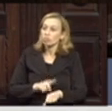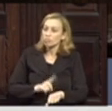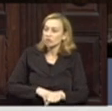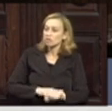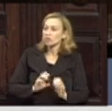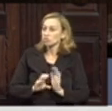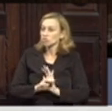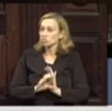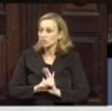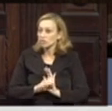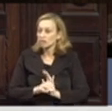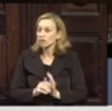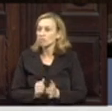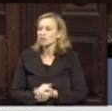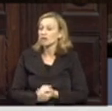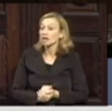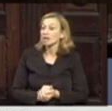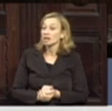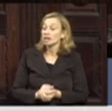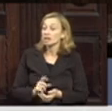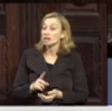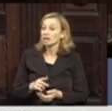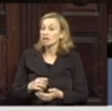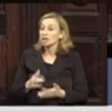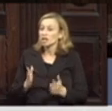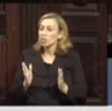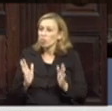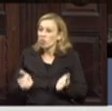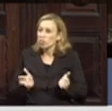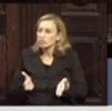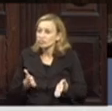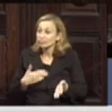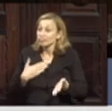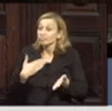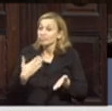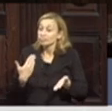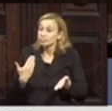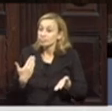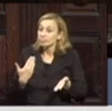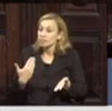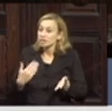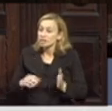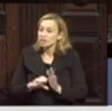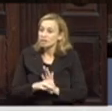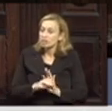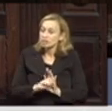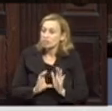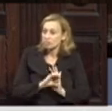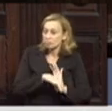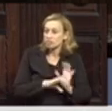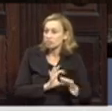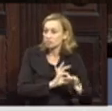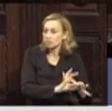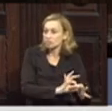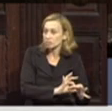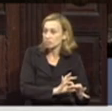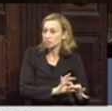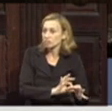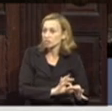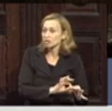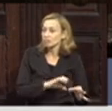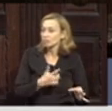uma particularidade nas assinaturas, mas na decisão favorável, né? Um